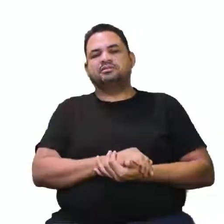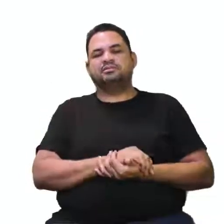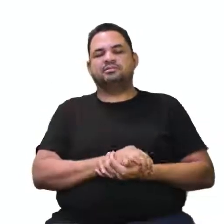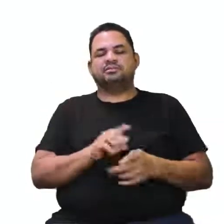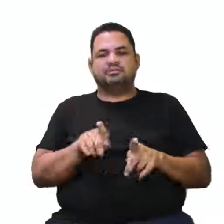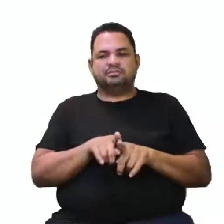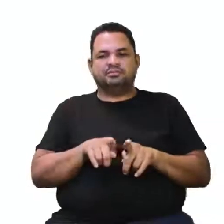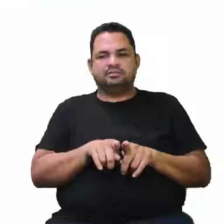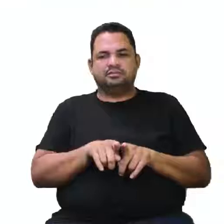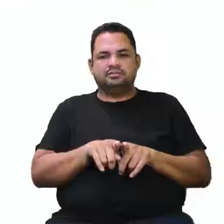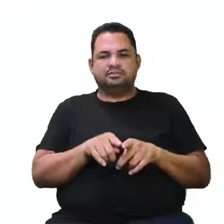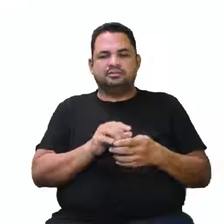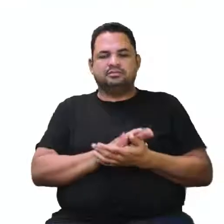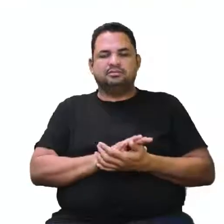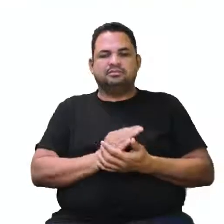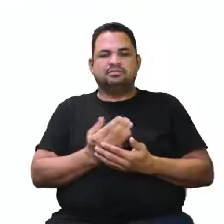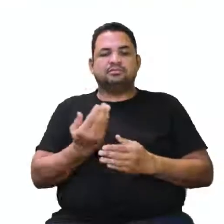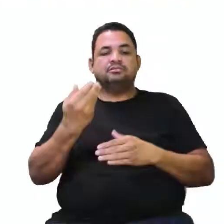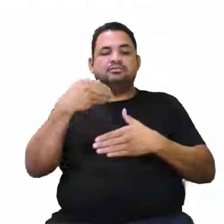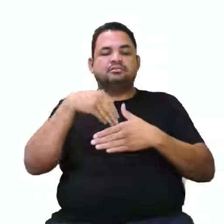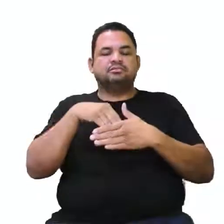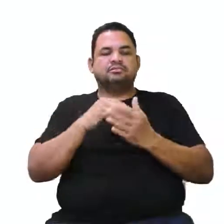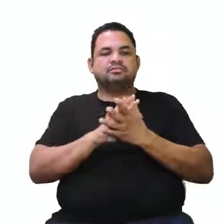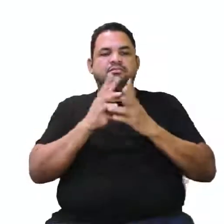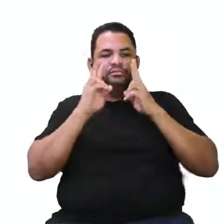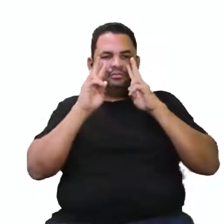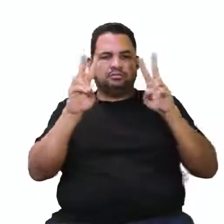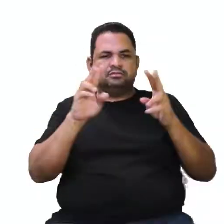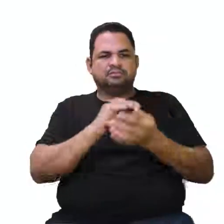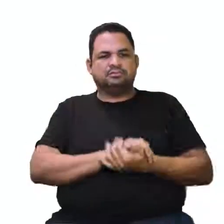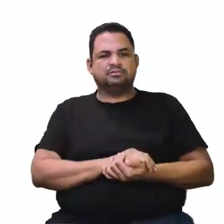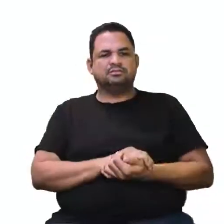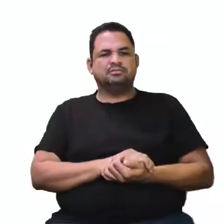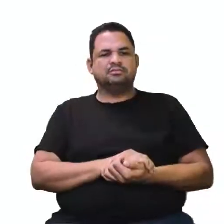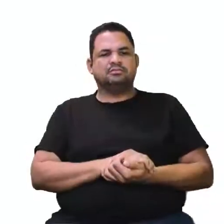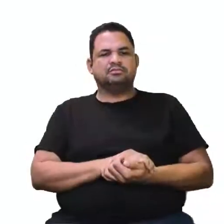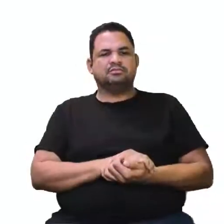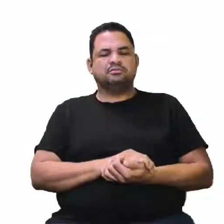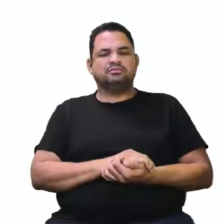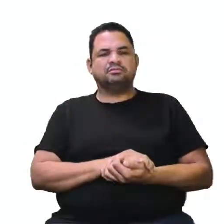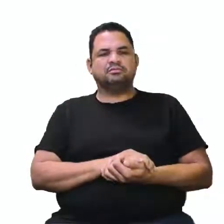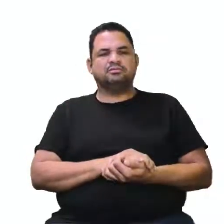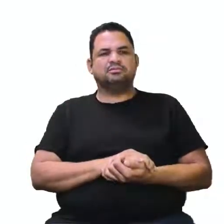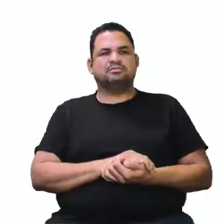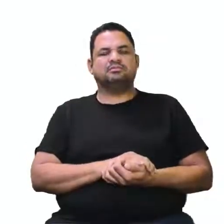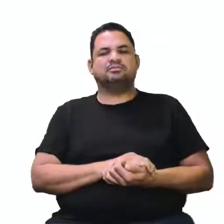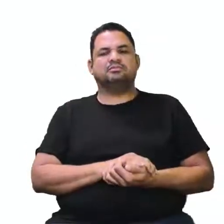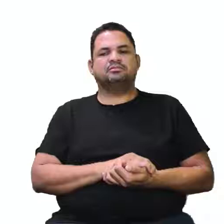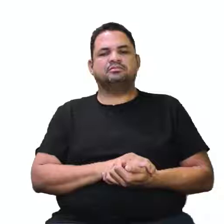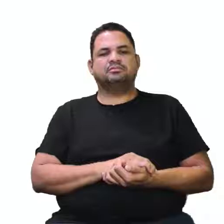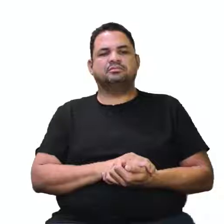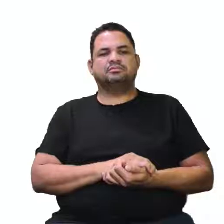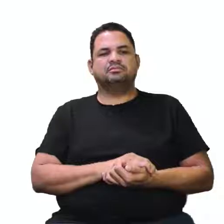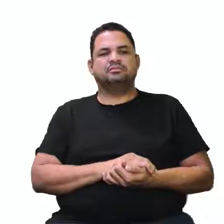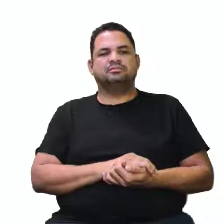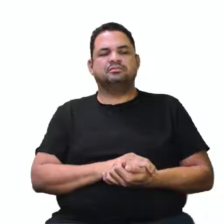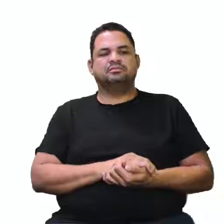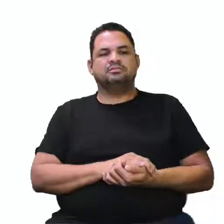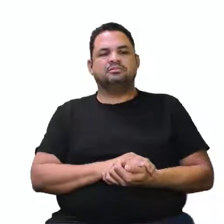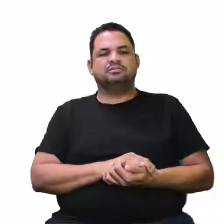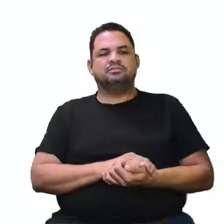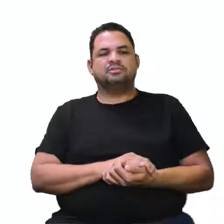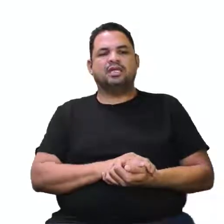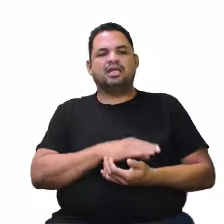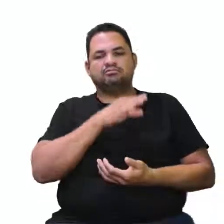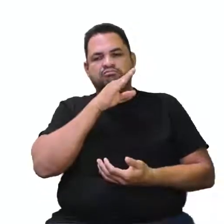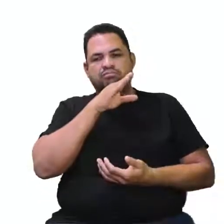que também estão por trás dessa visão que eu tenho. E aí eu entro aqui, né, numa escadaria aqui